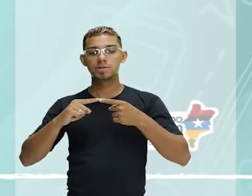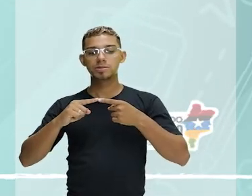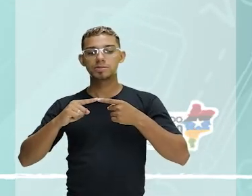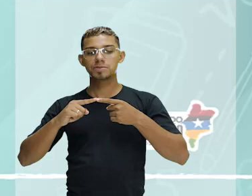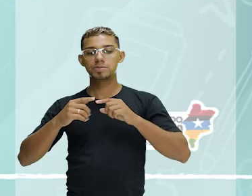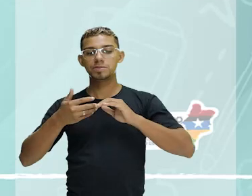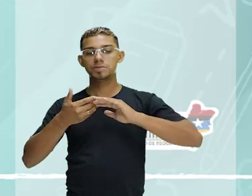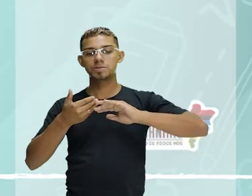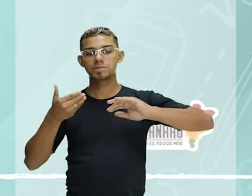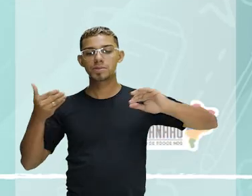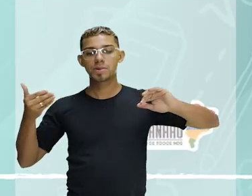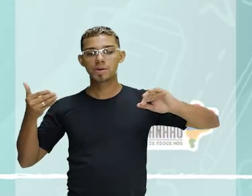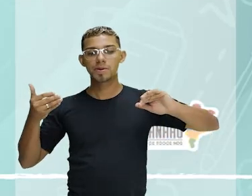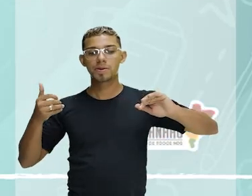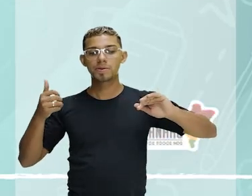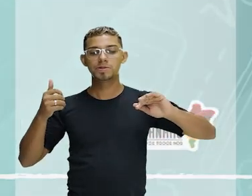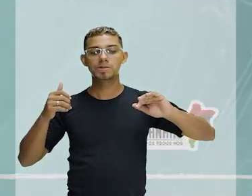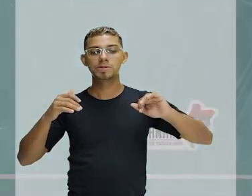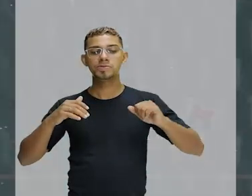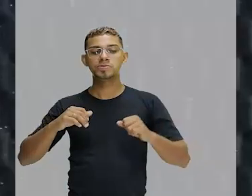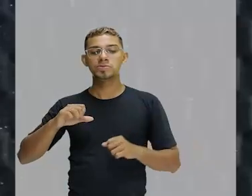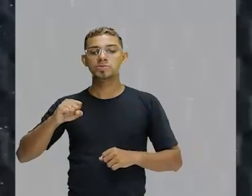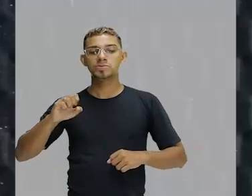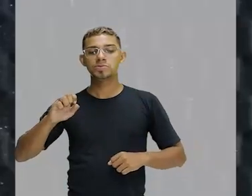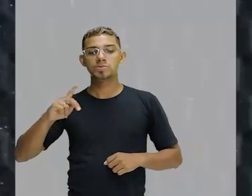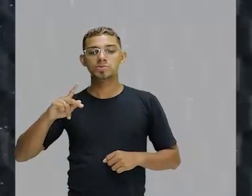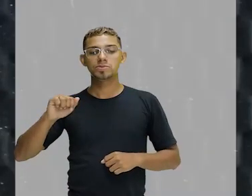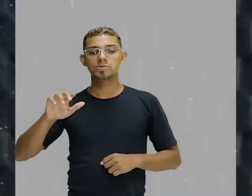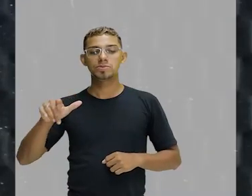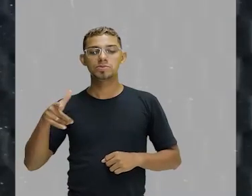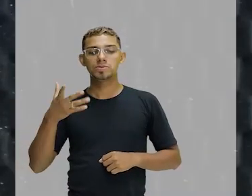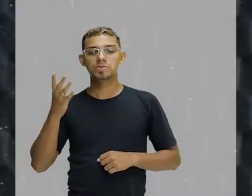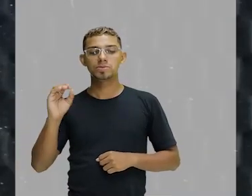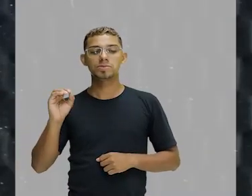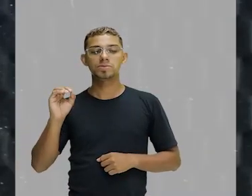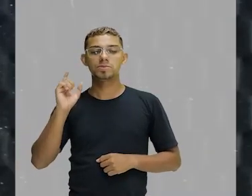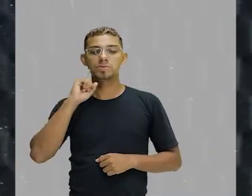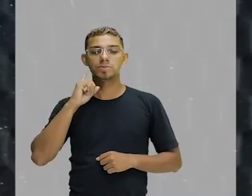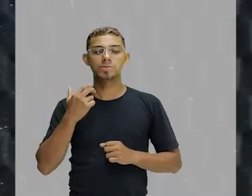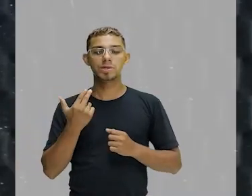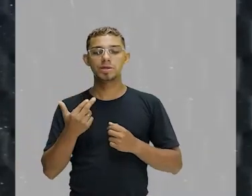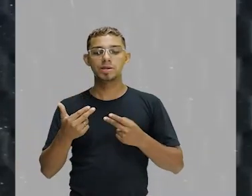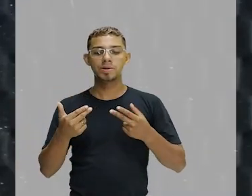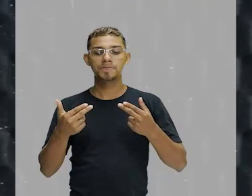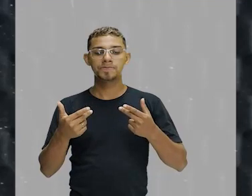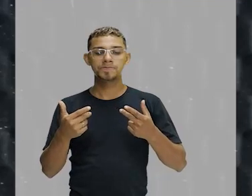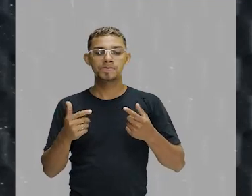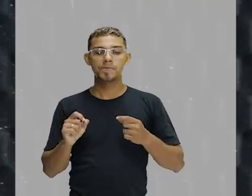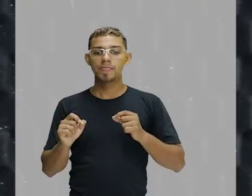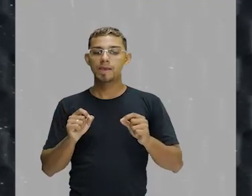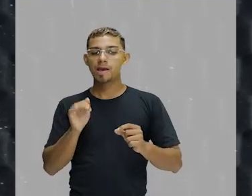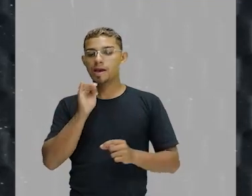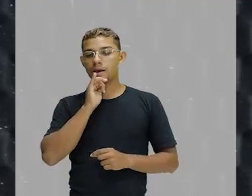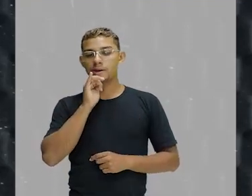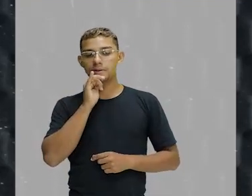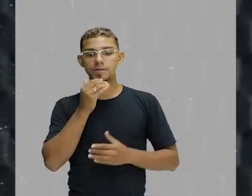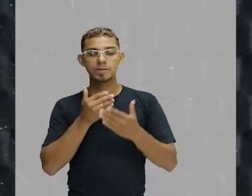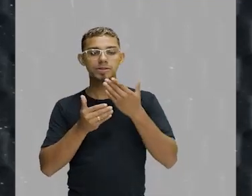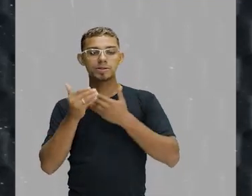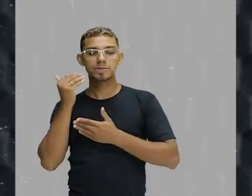se separar. Então, vai ocorrer a separação das cromátides irmãs. Então, o que era, por exemplo, eu